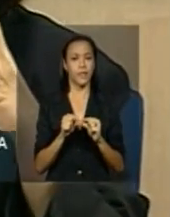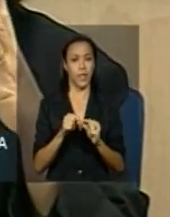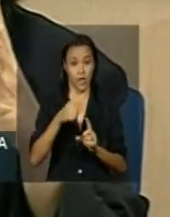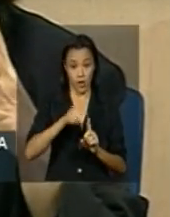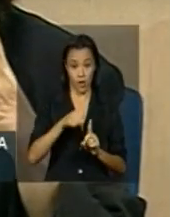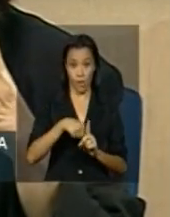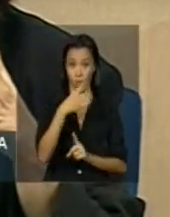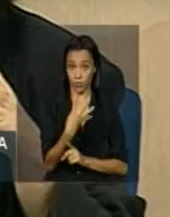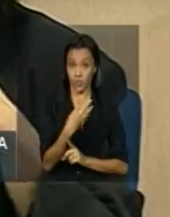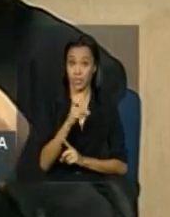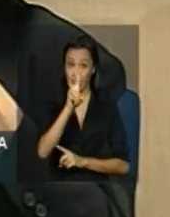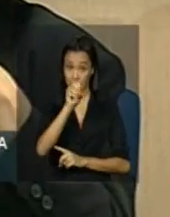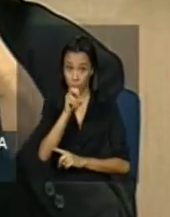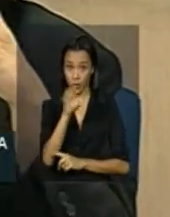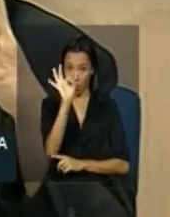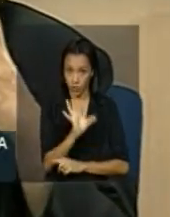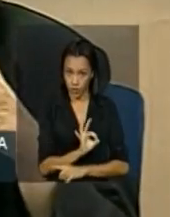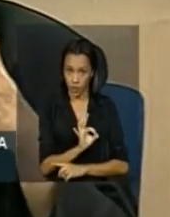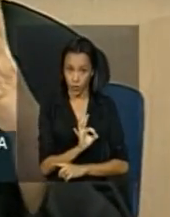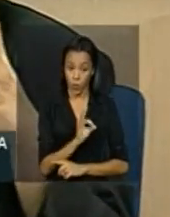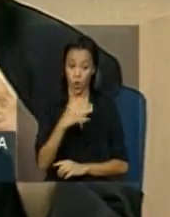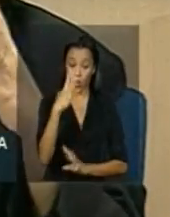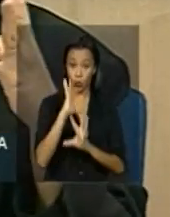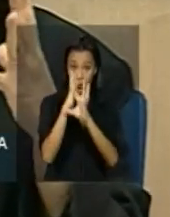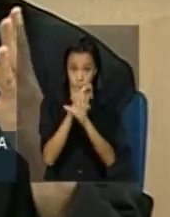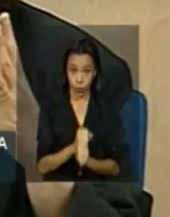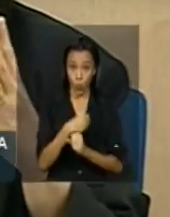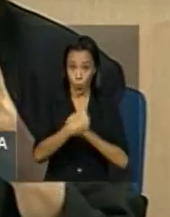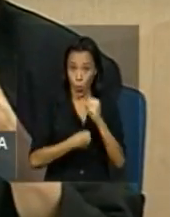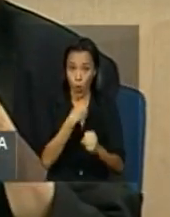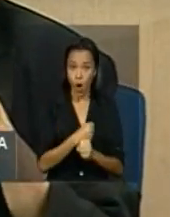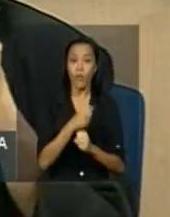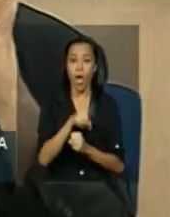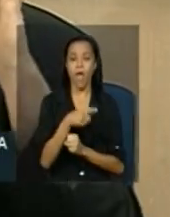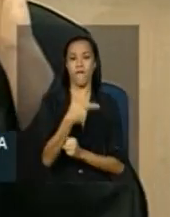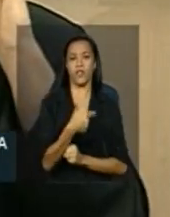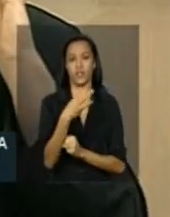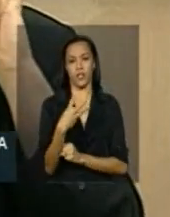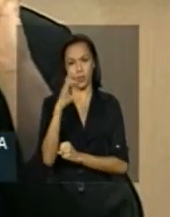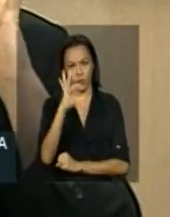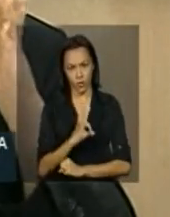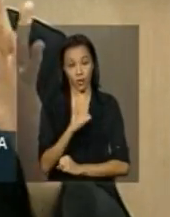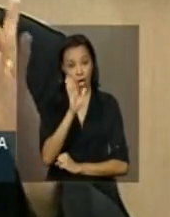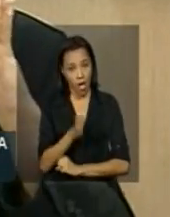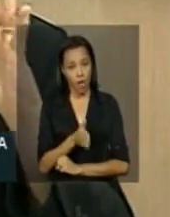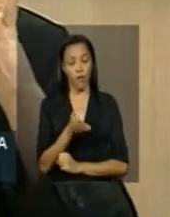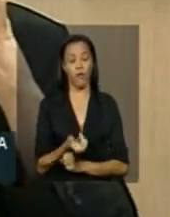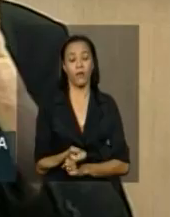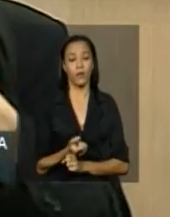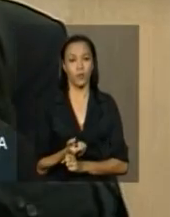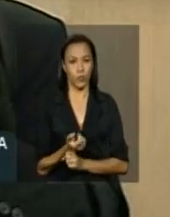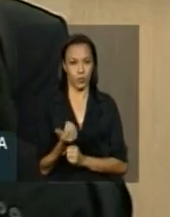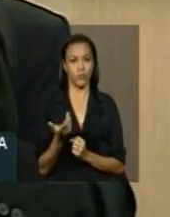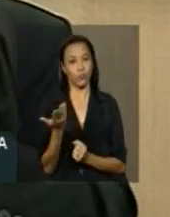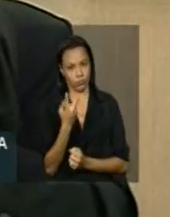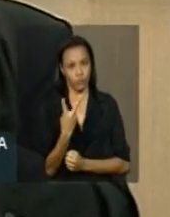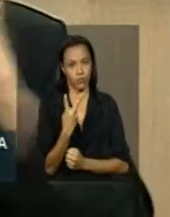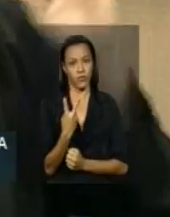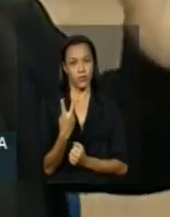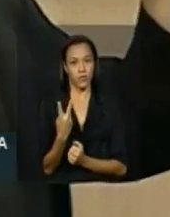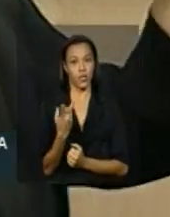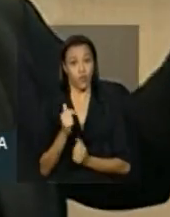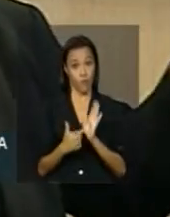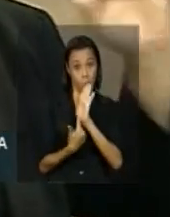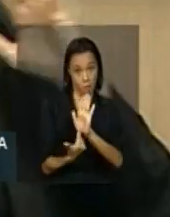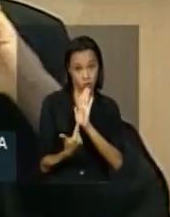4 meses de 50% o acumulado do ano é redução de 23% Então essas são os os dois aspectos que eu vou